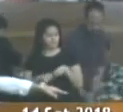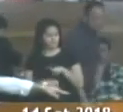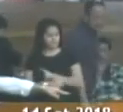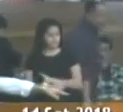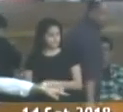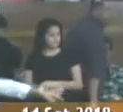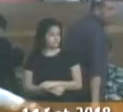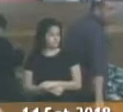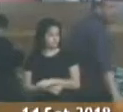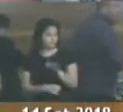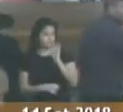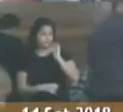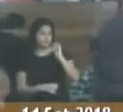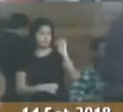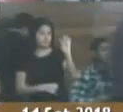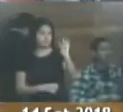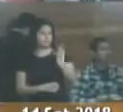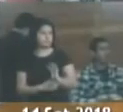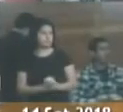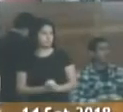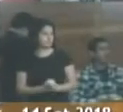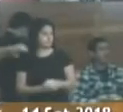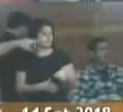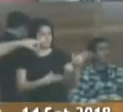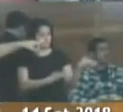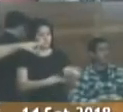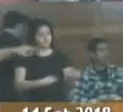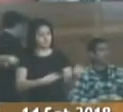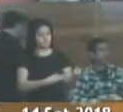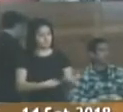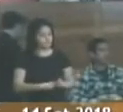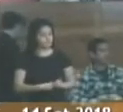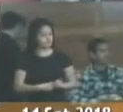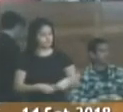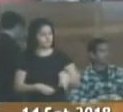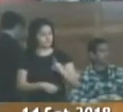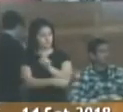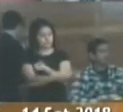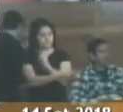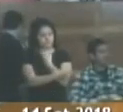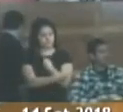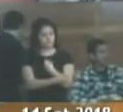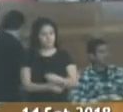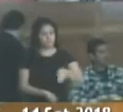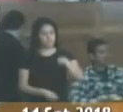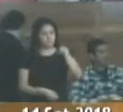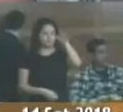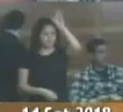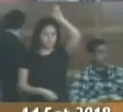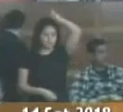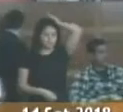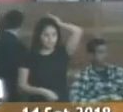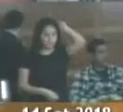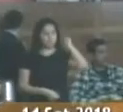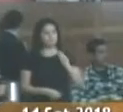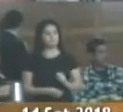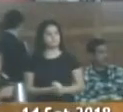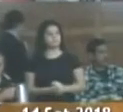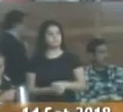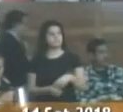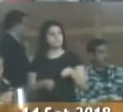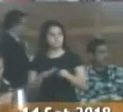solução futura, né, para os nossos jovens, quilombolas, indígenas e